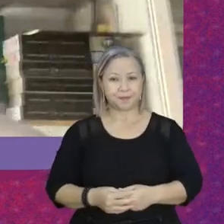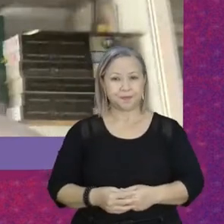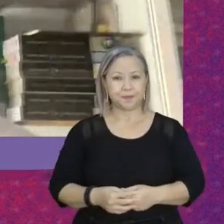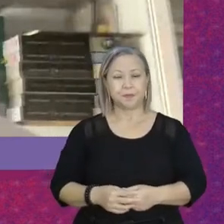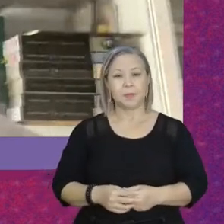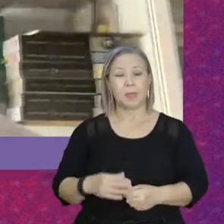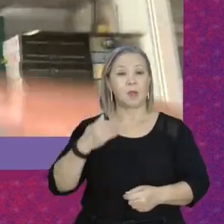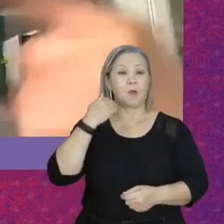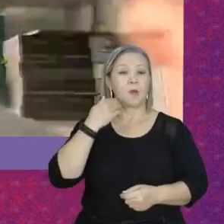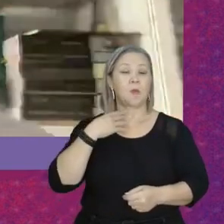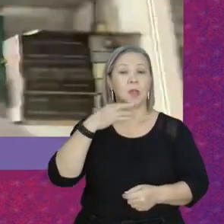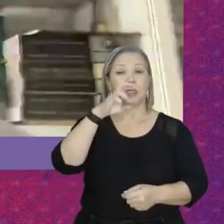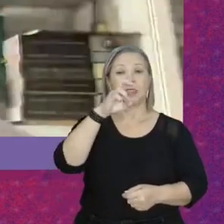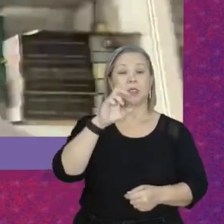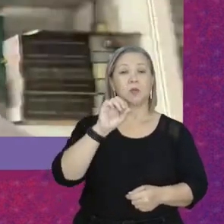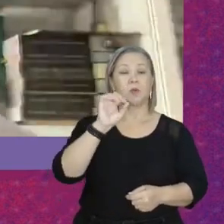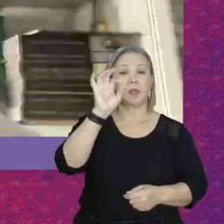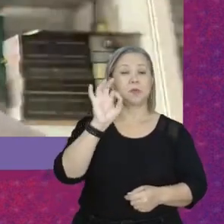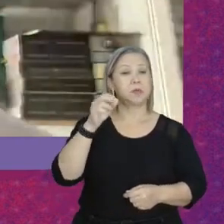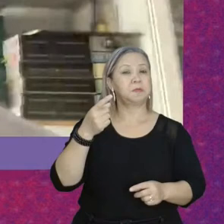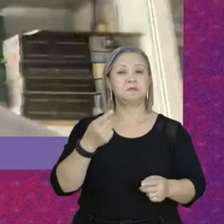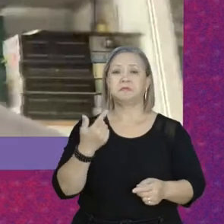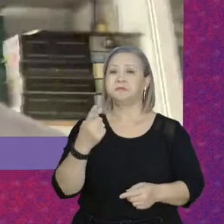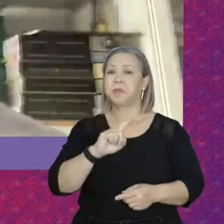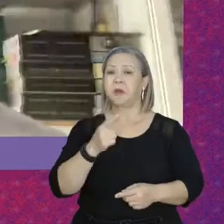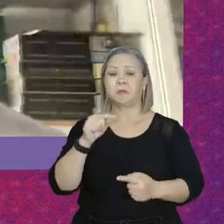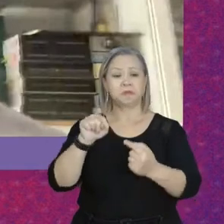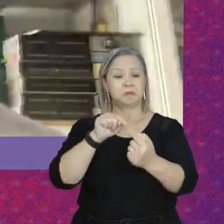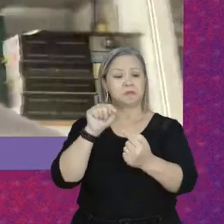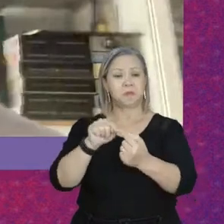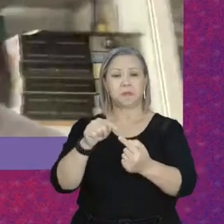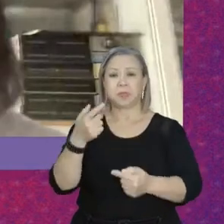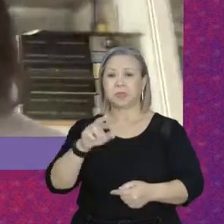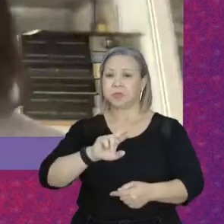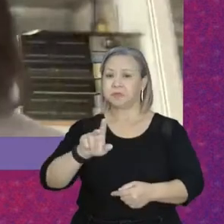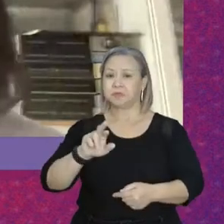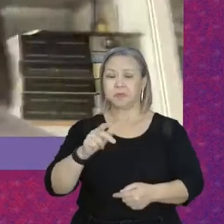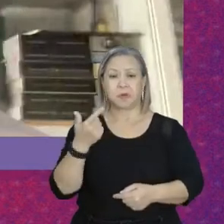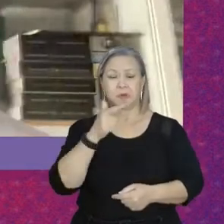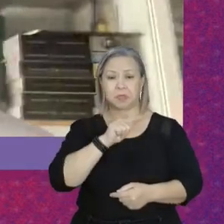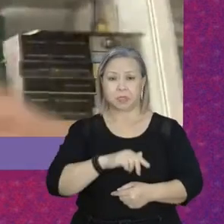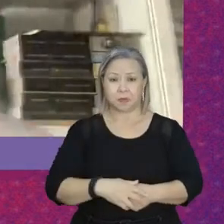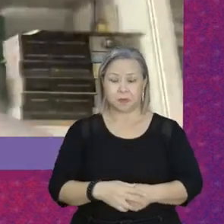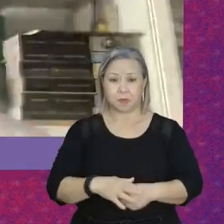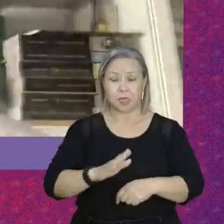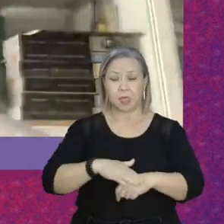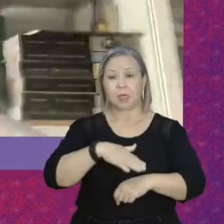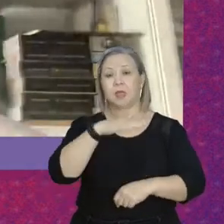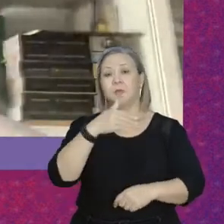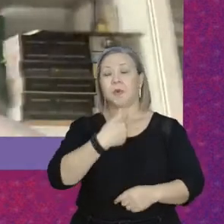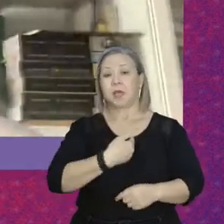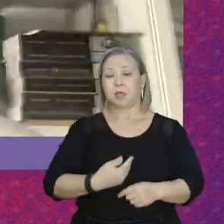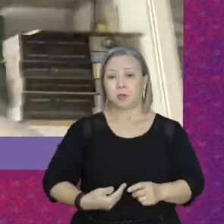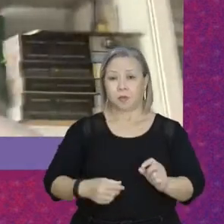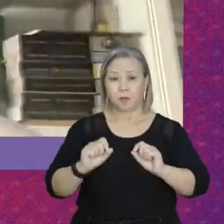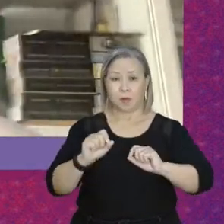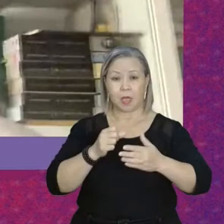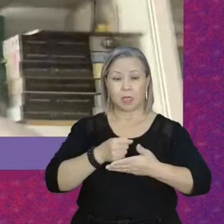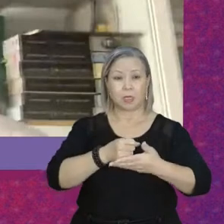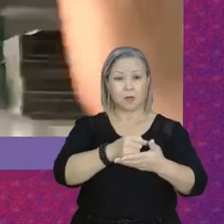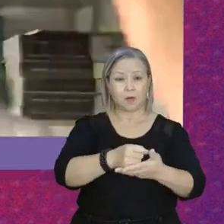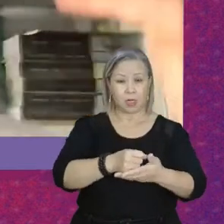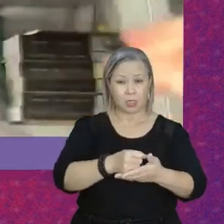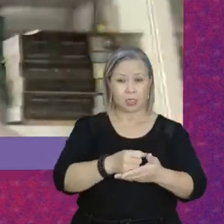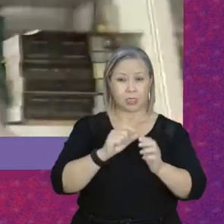foi atingido, sequer ele foi respeitado. E, mais que isso, o governo tem favorecido, como